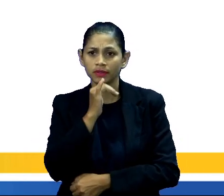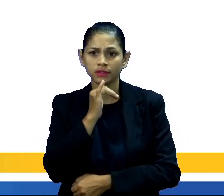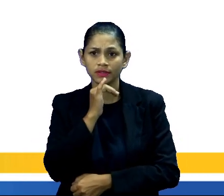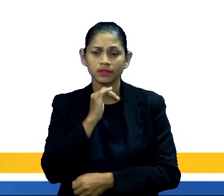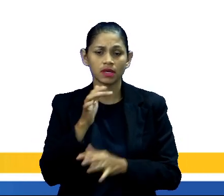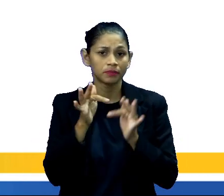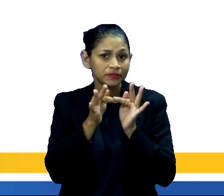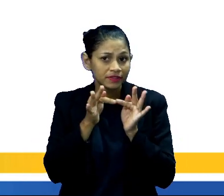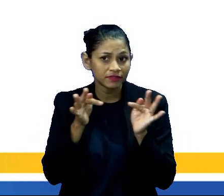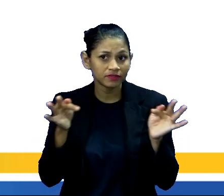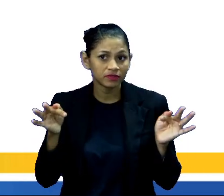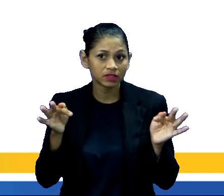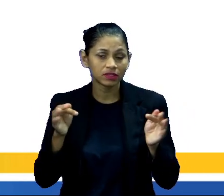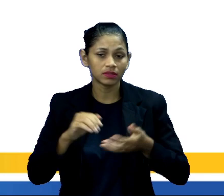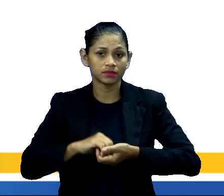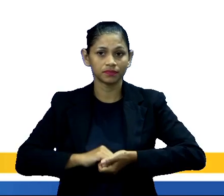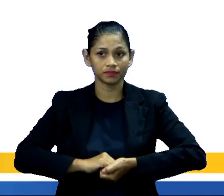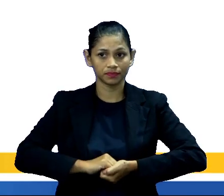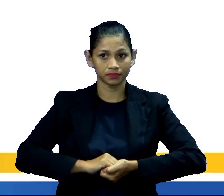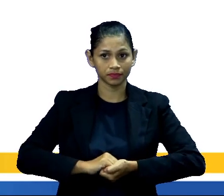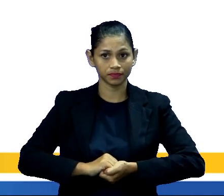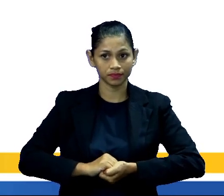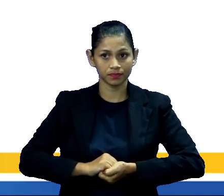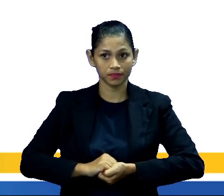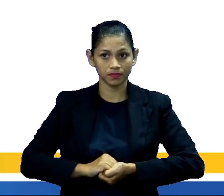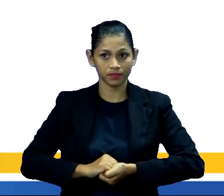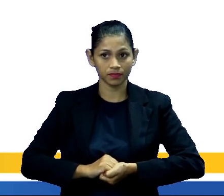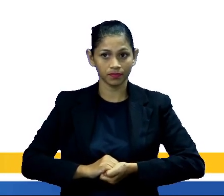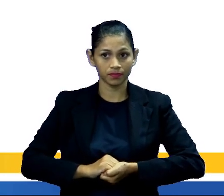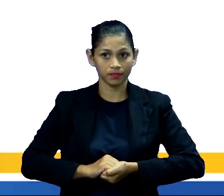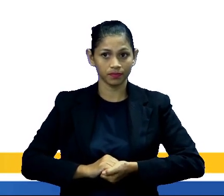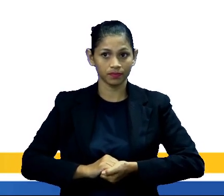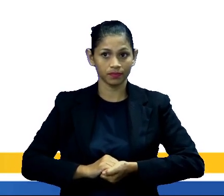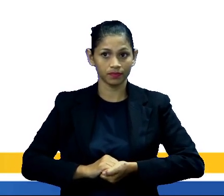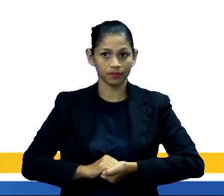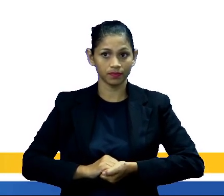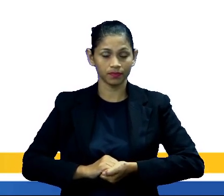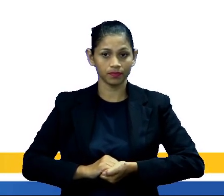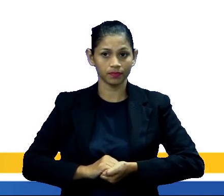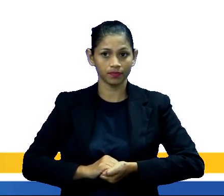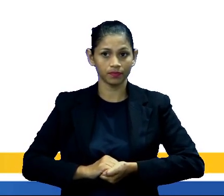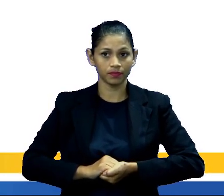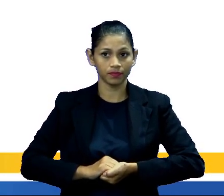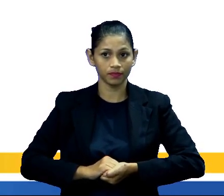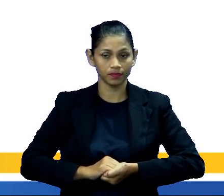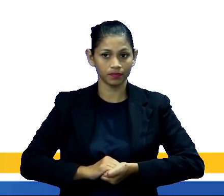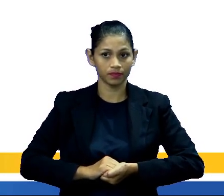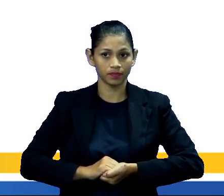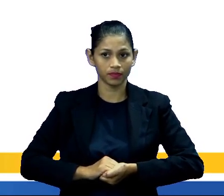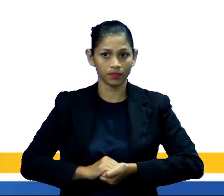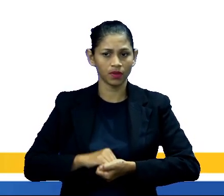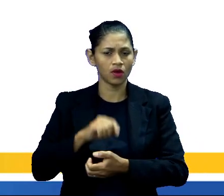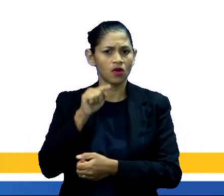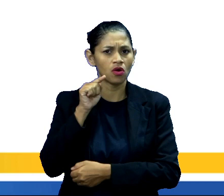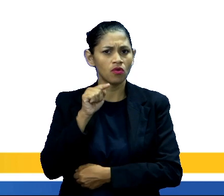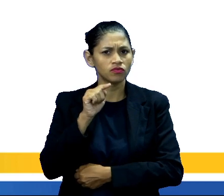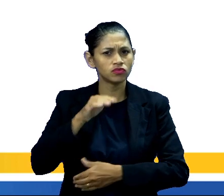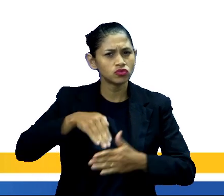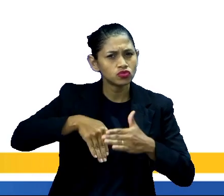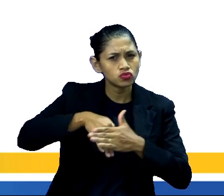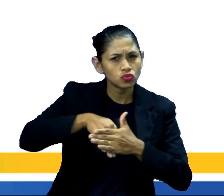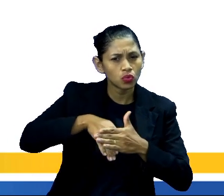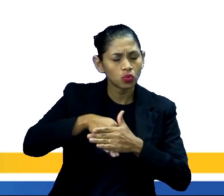de frase para vocês entenderem melhor como fica essa estrutura. Did you play soccer yesterday? Você